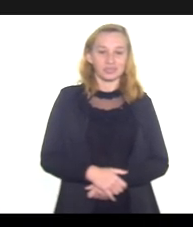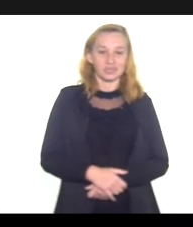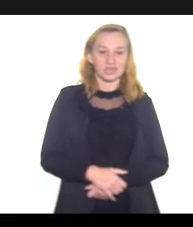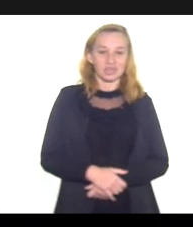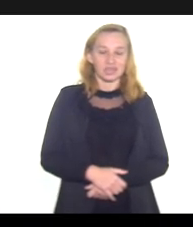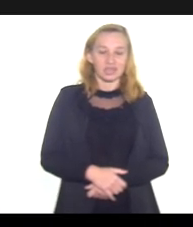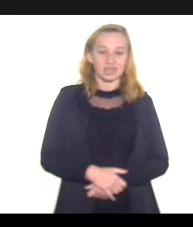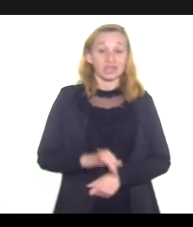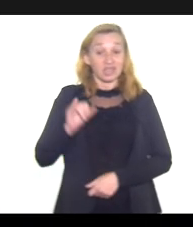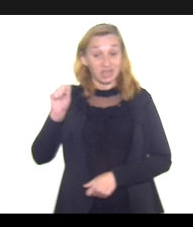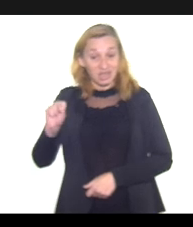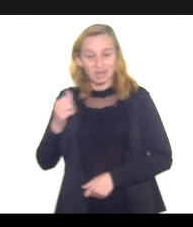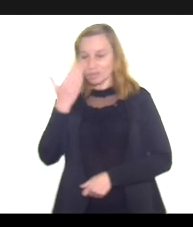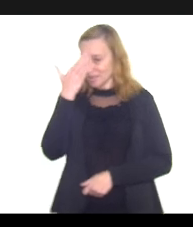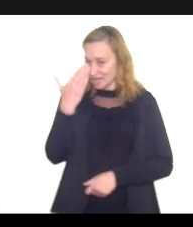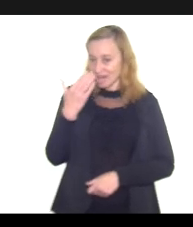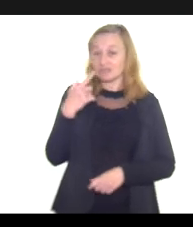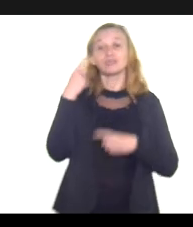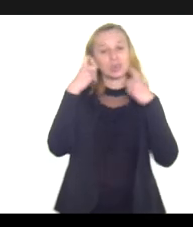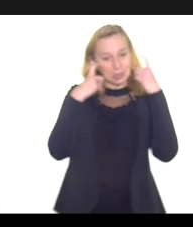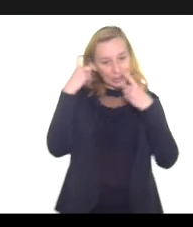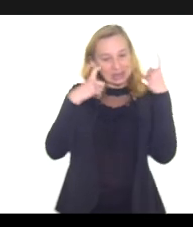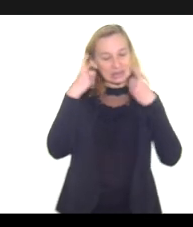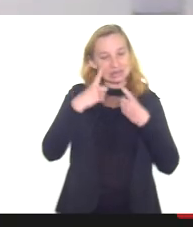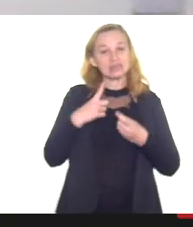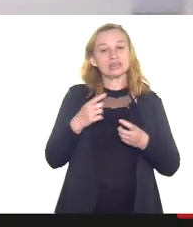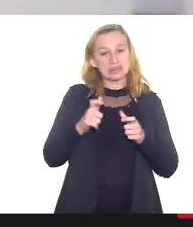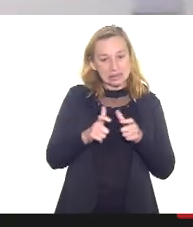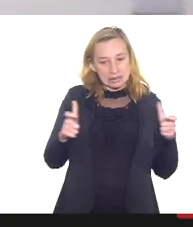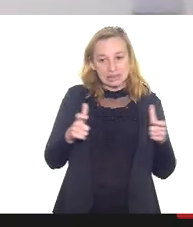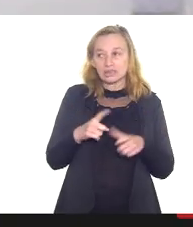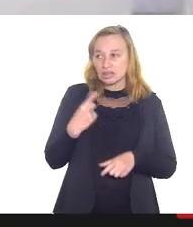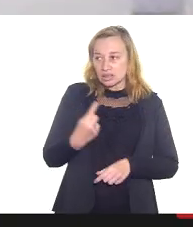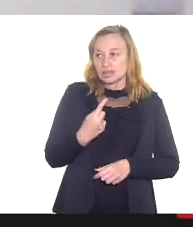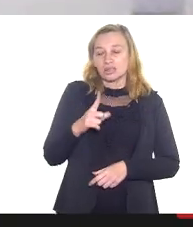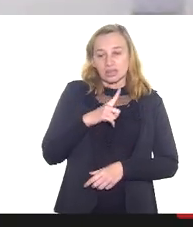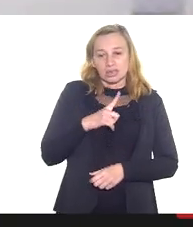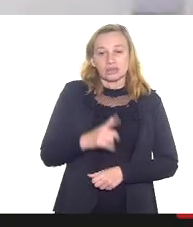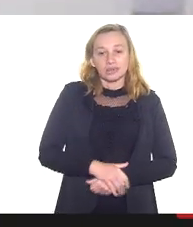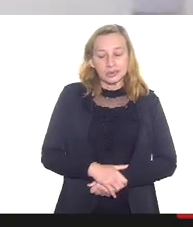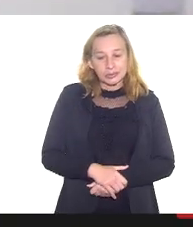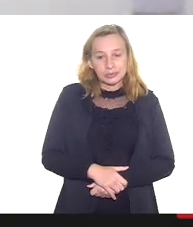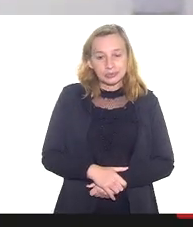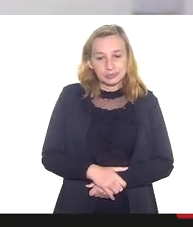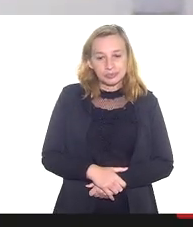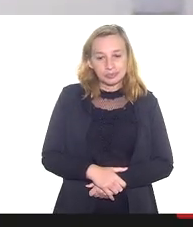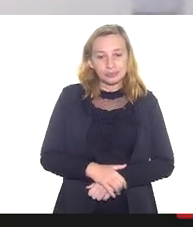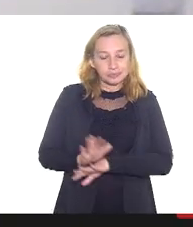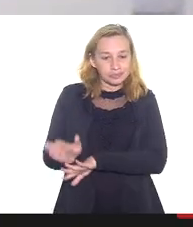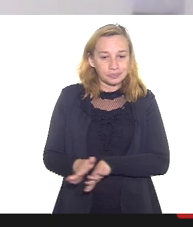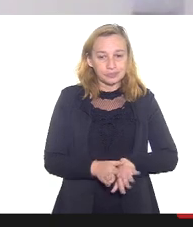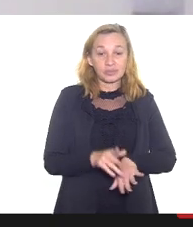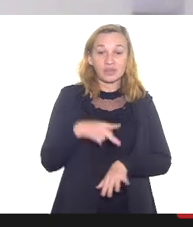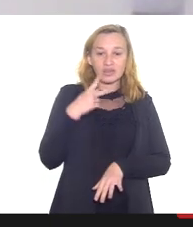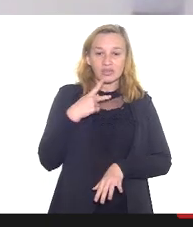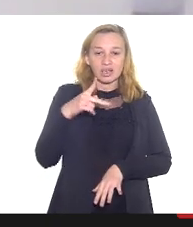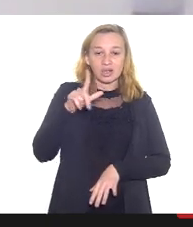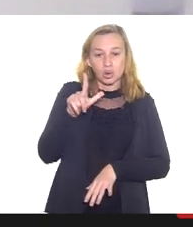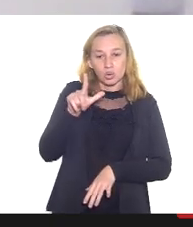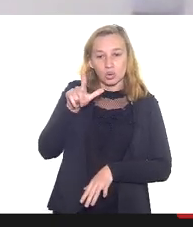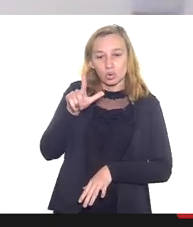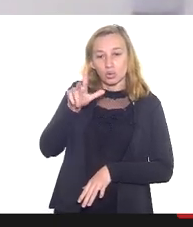Obrigado, Inês. Isso é uma preocupação, né, muito grande que todos nós temos. Passo a palavra agora para a